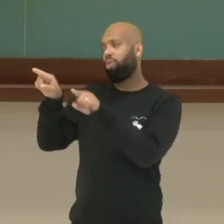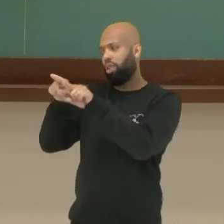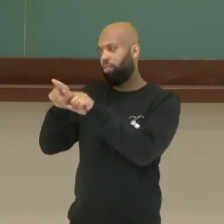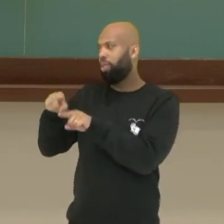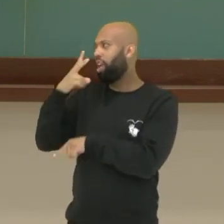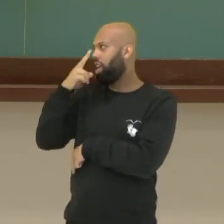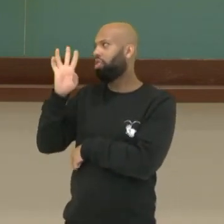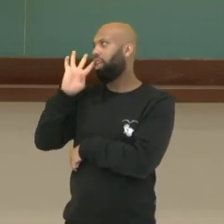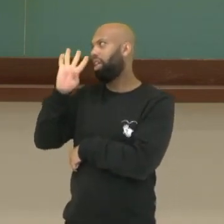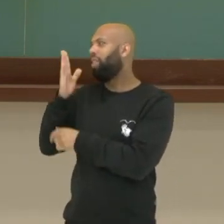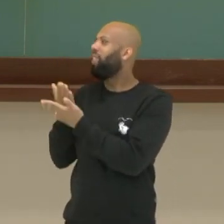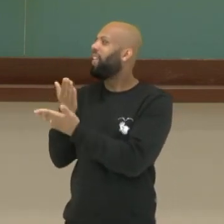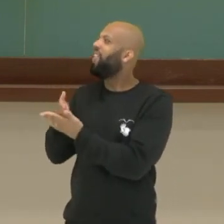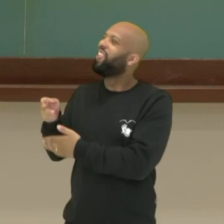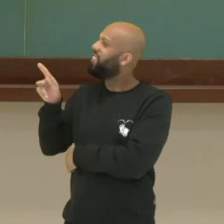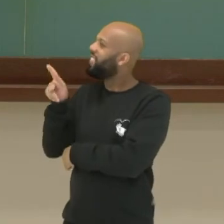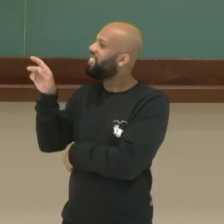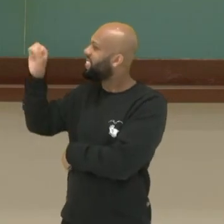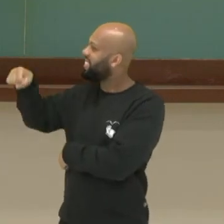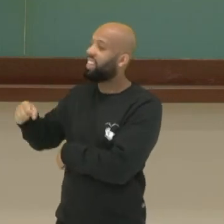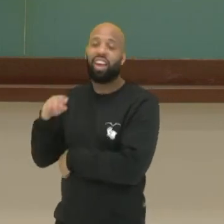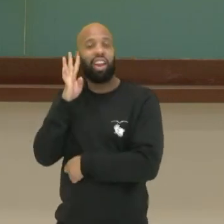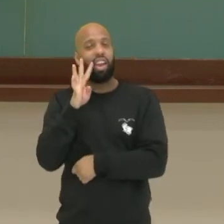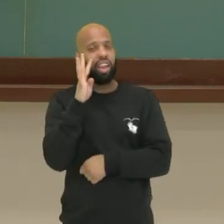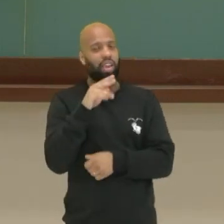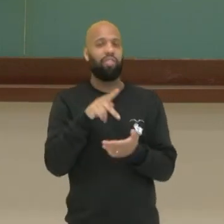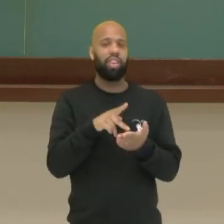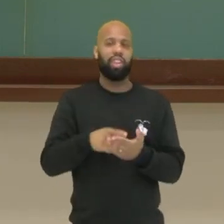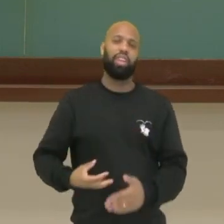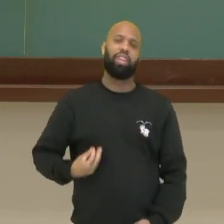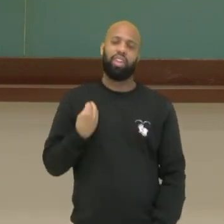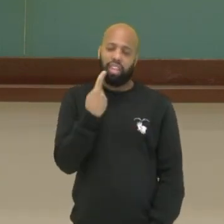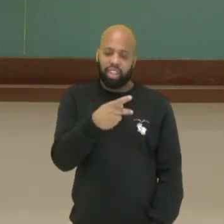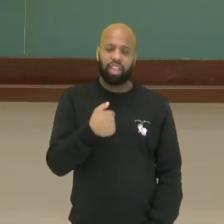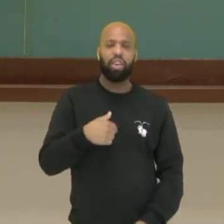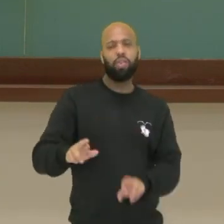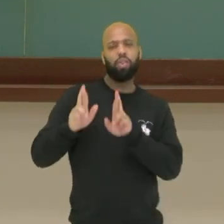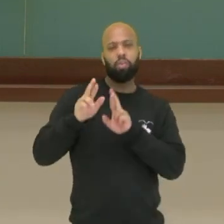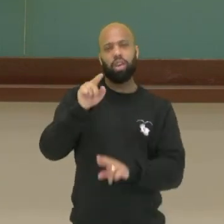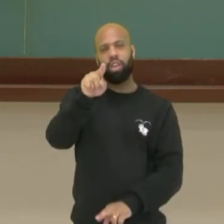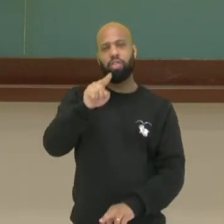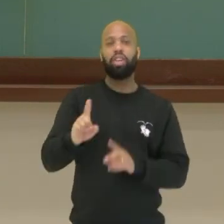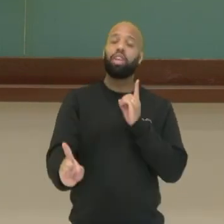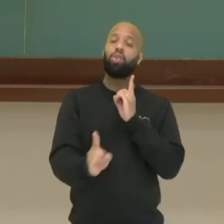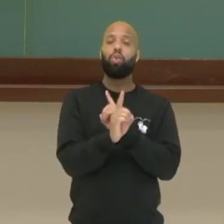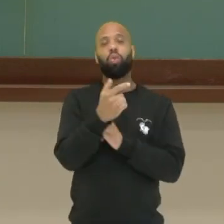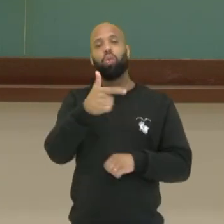né, Natan? De boa, né? É legal estar aqui. Então, meus queridos, eu espero que nos encontremos em outro